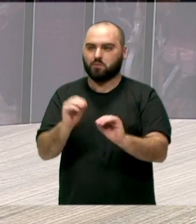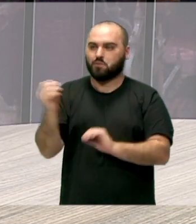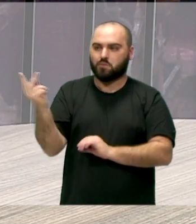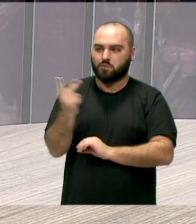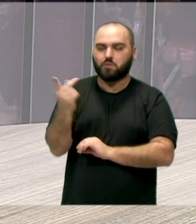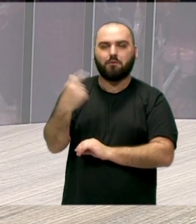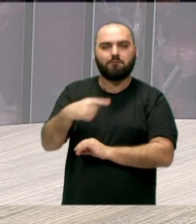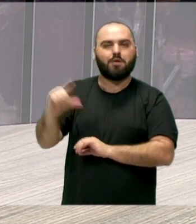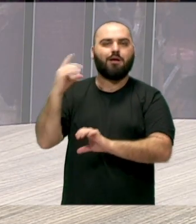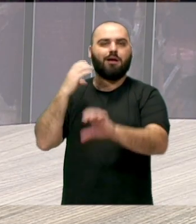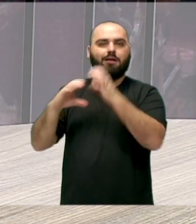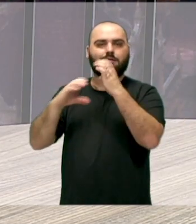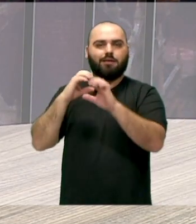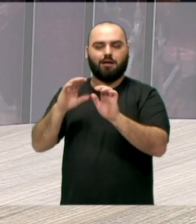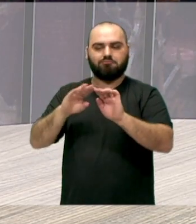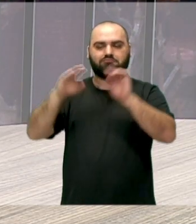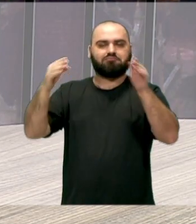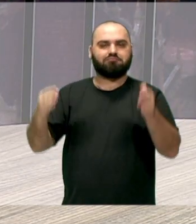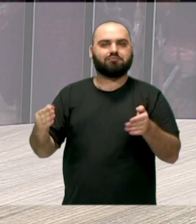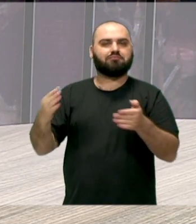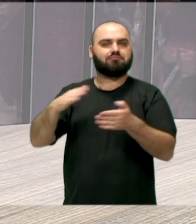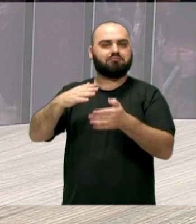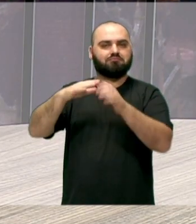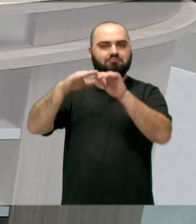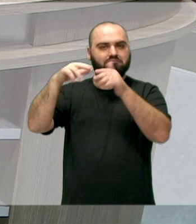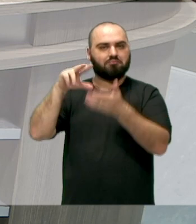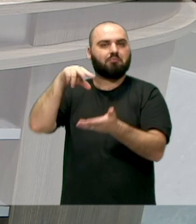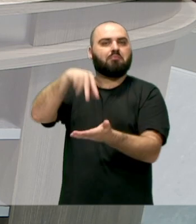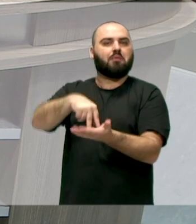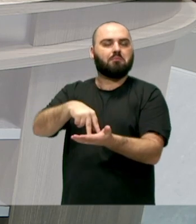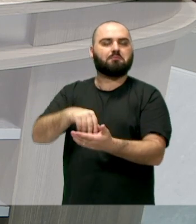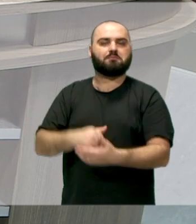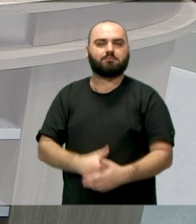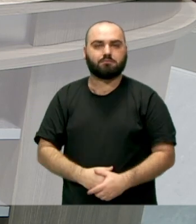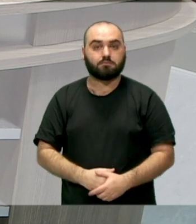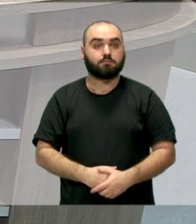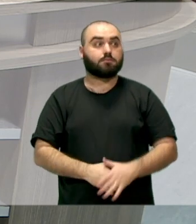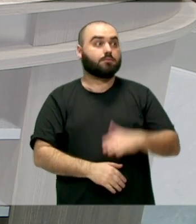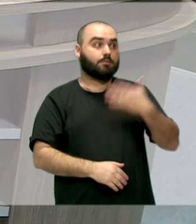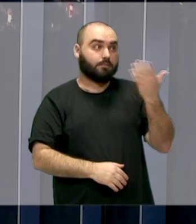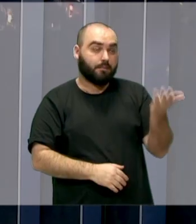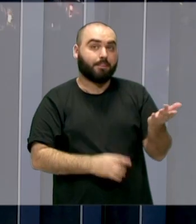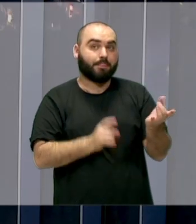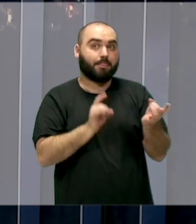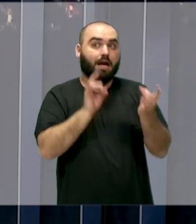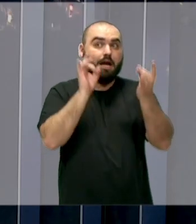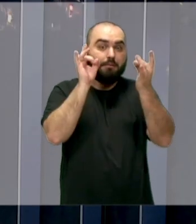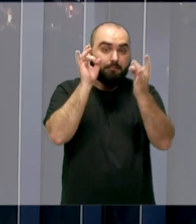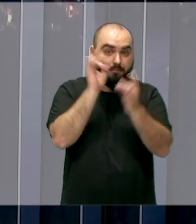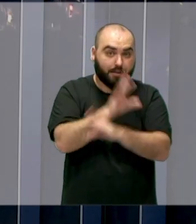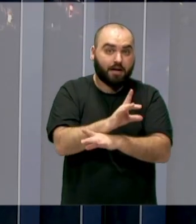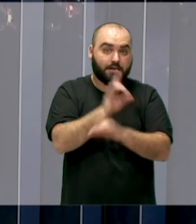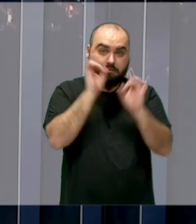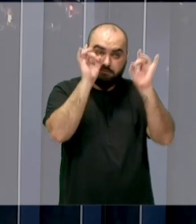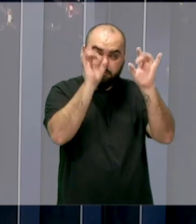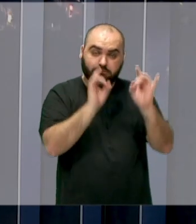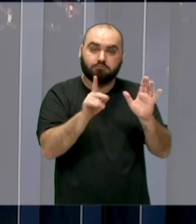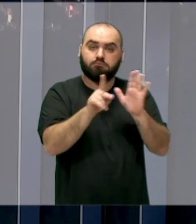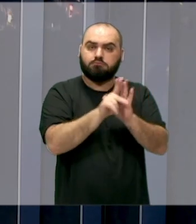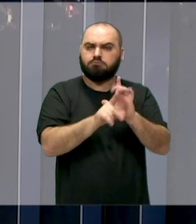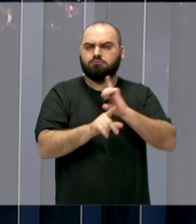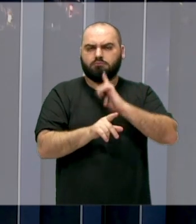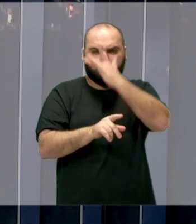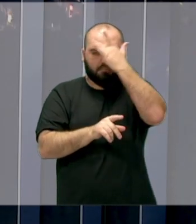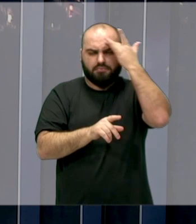estar no palco Elza Soares. E aí, assim, para encerrar, né, com chave de ouro, tem muita gente